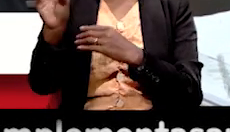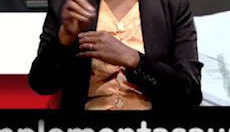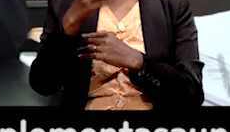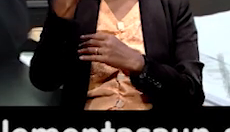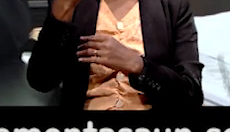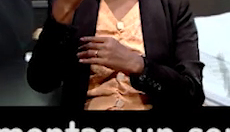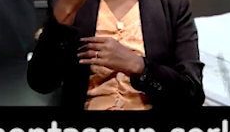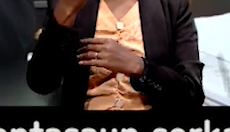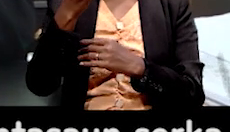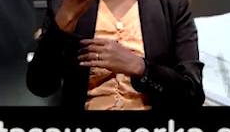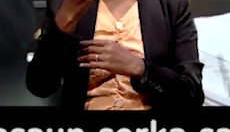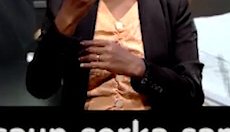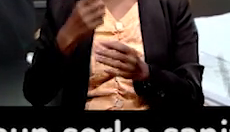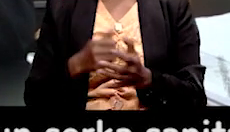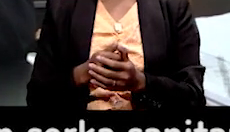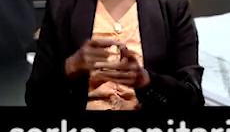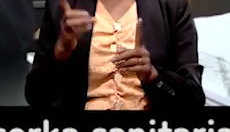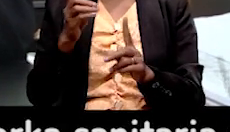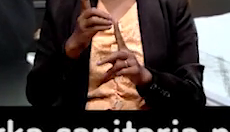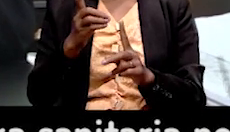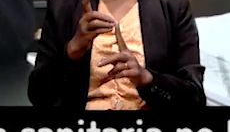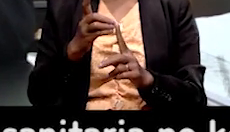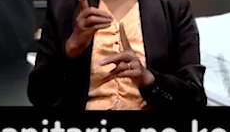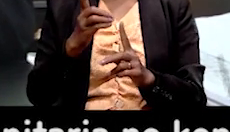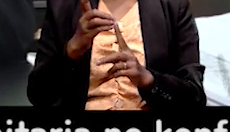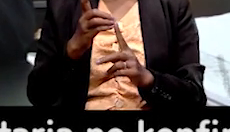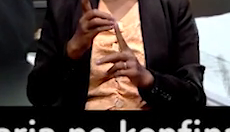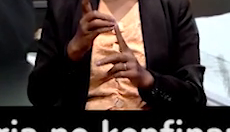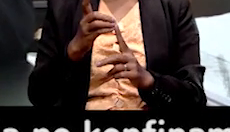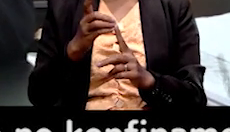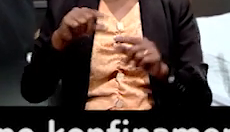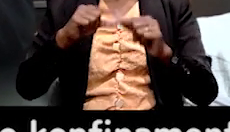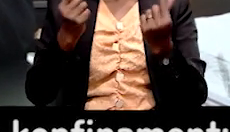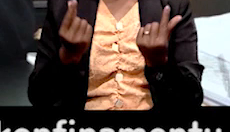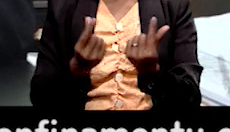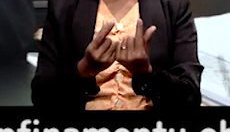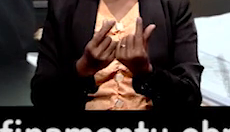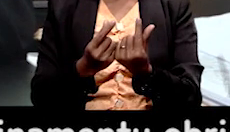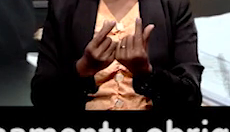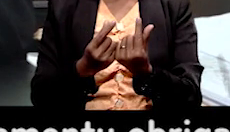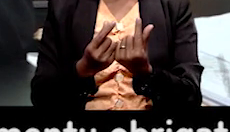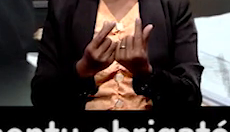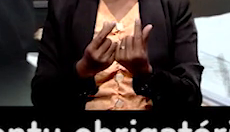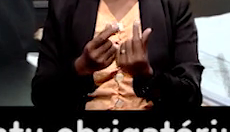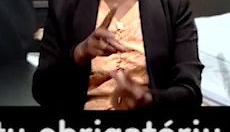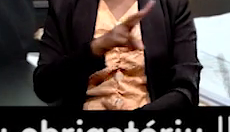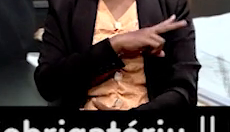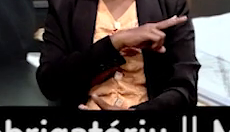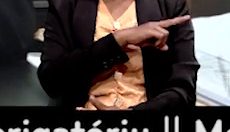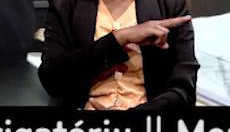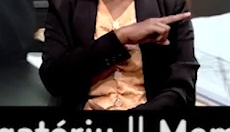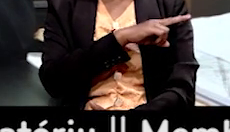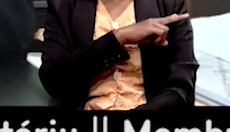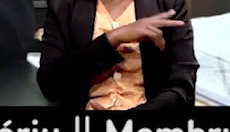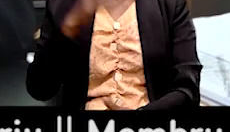tukusia 30 minutos antes né e equipa vacina sa vacina iha